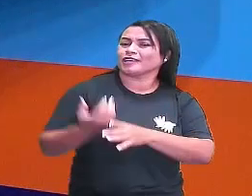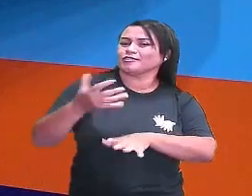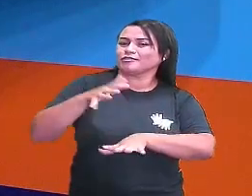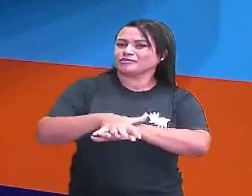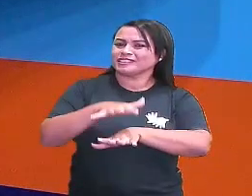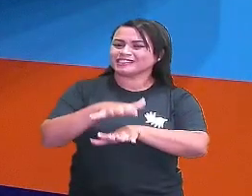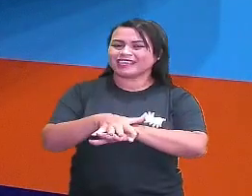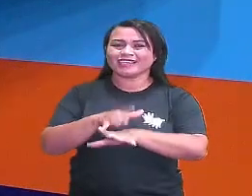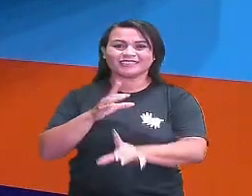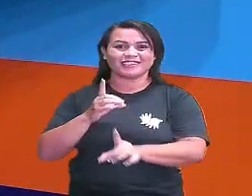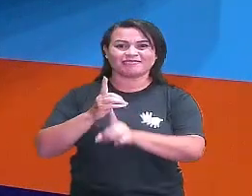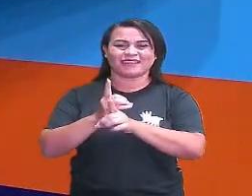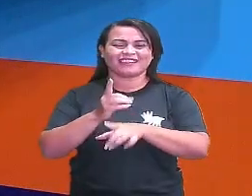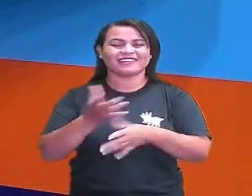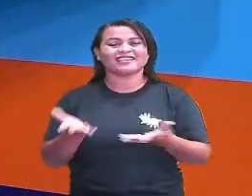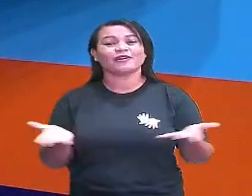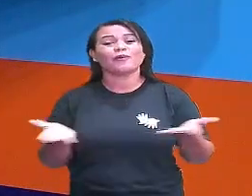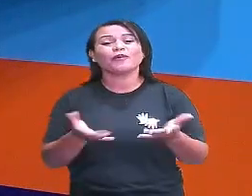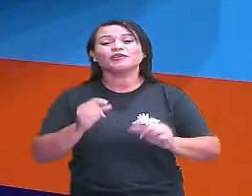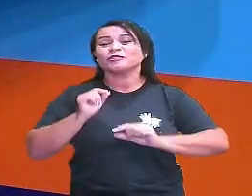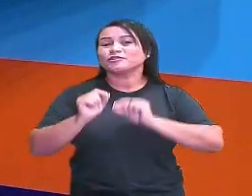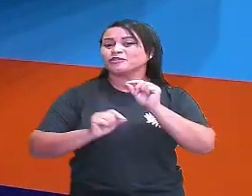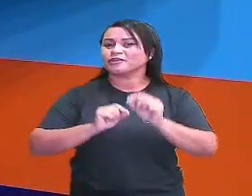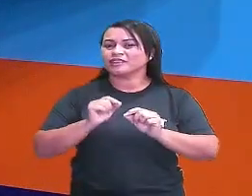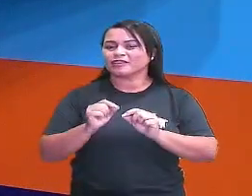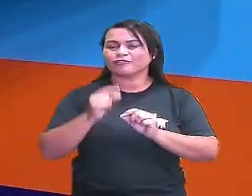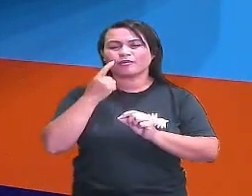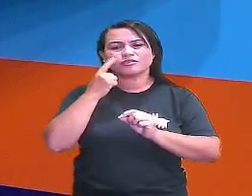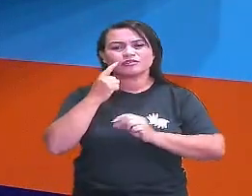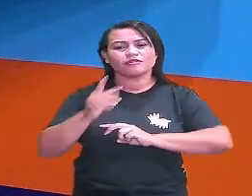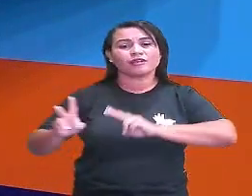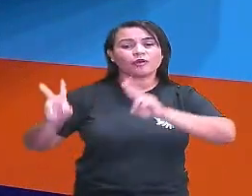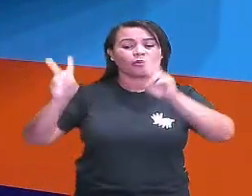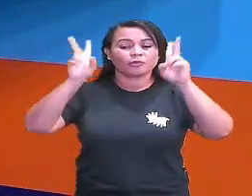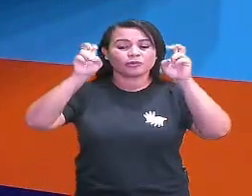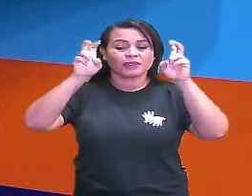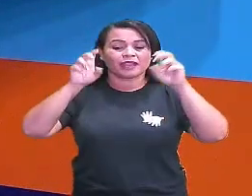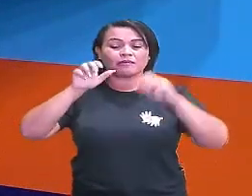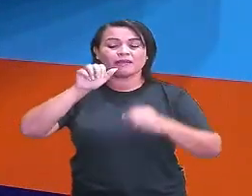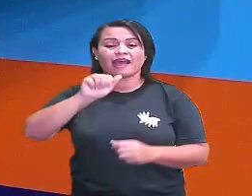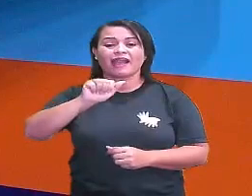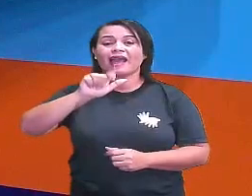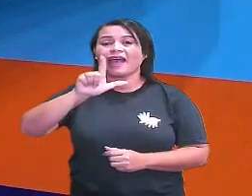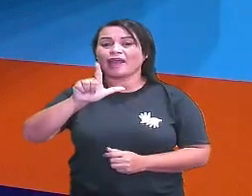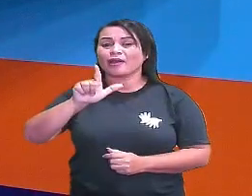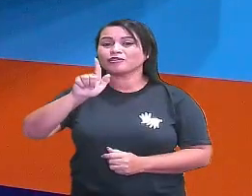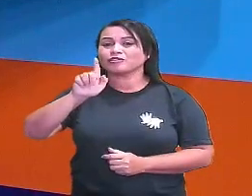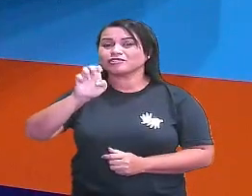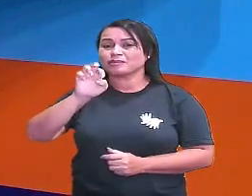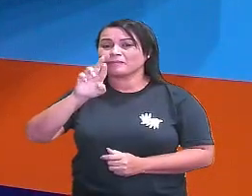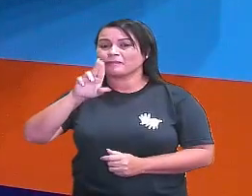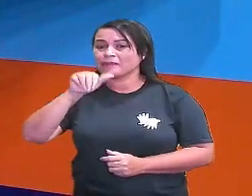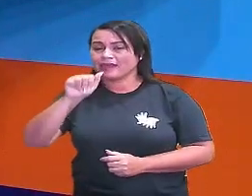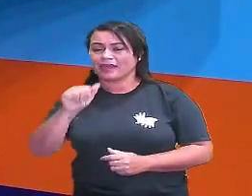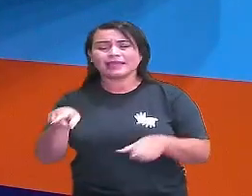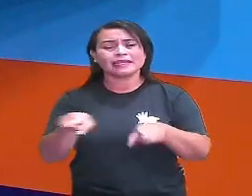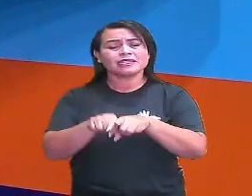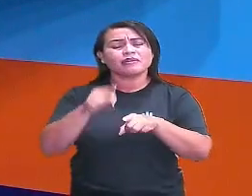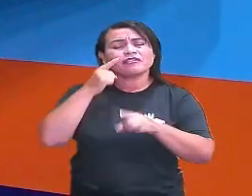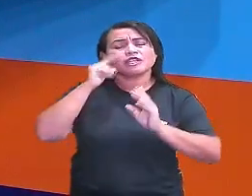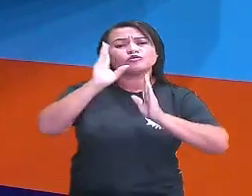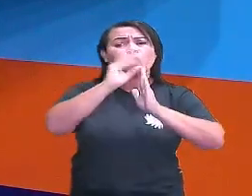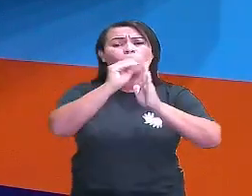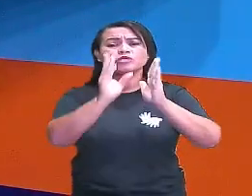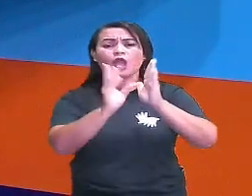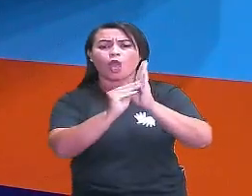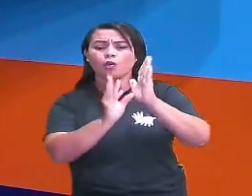da matemática. Hoje a gente vai tratar aqui da unidade temática álgebra e trabalhar os